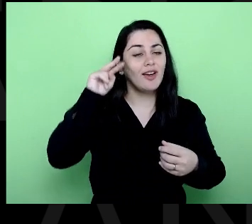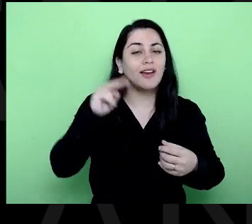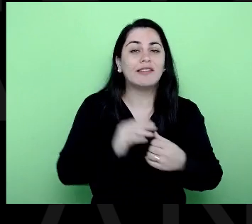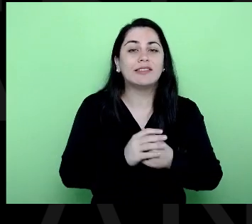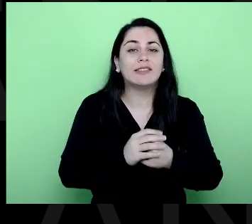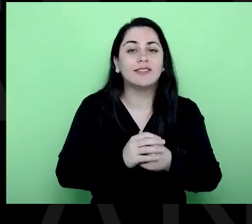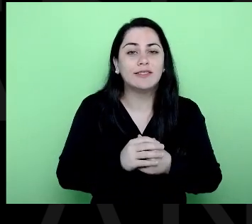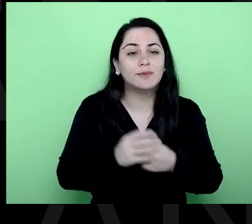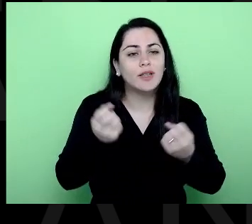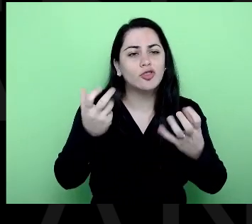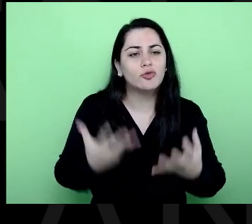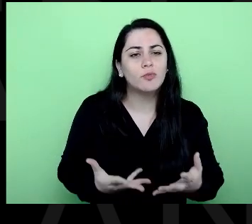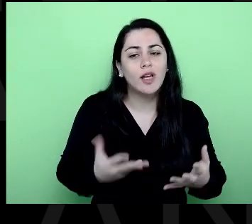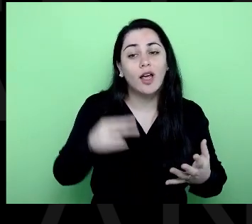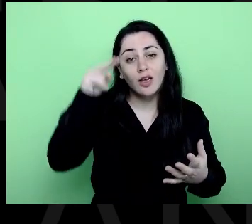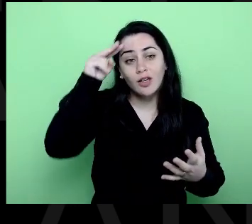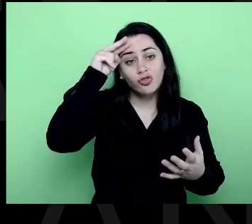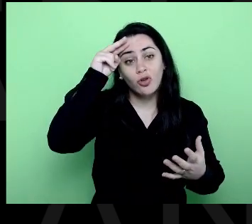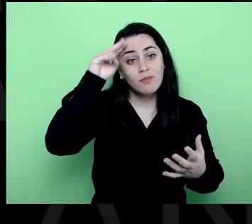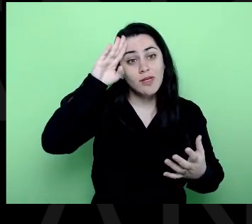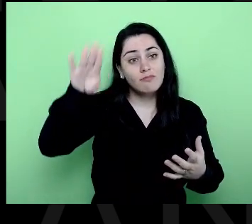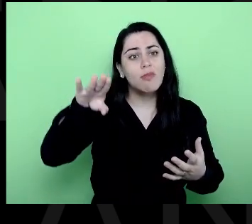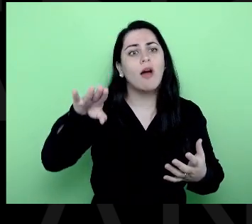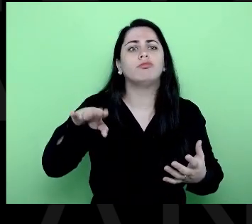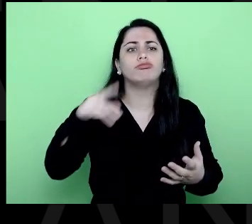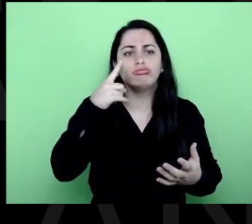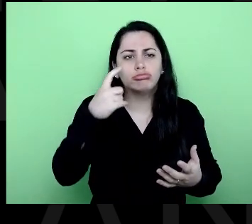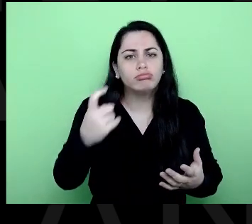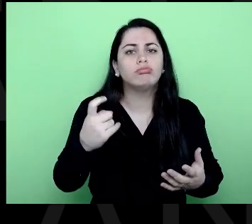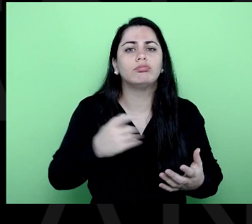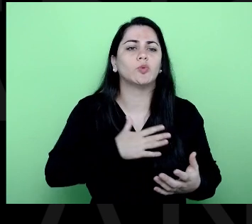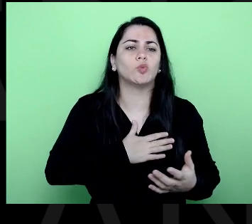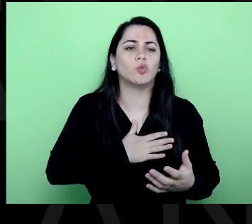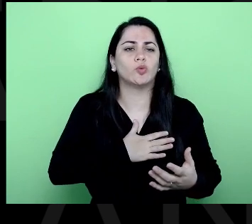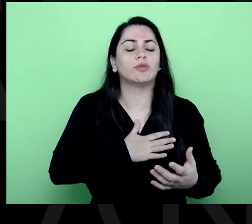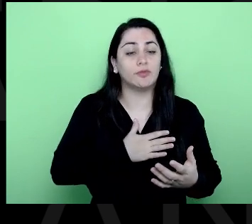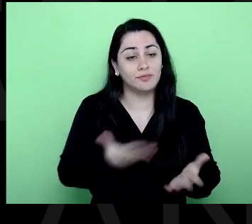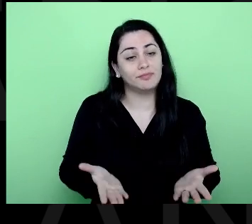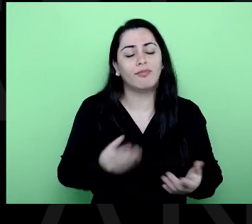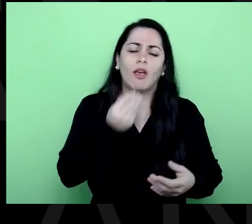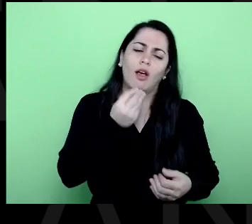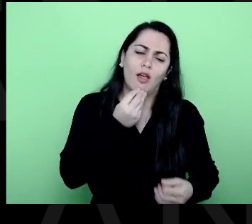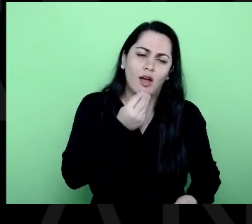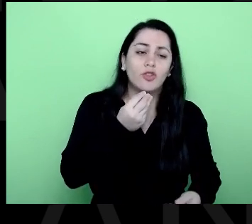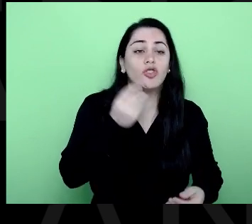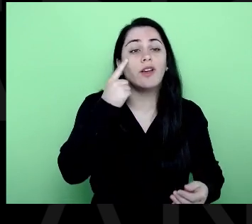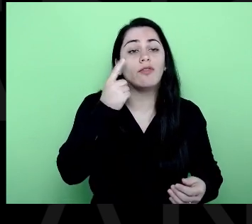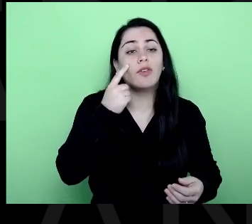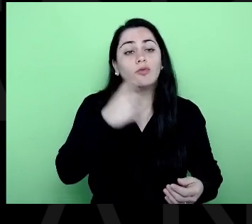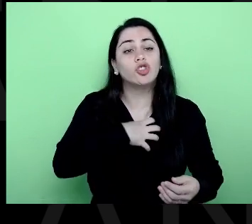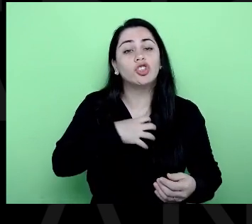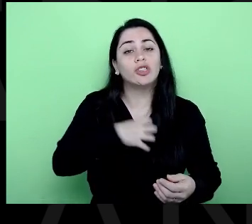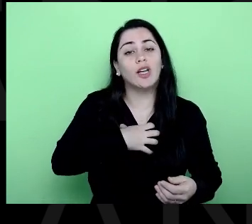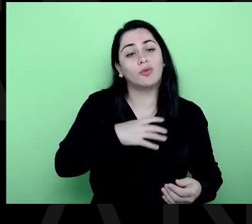a narração principal, que interessante, assim, a gente, é óbvio, né? Vai analisando o estilo, né? E